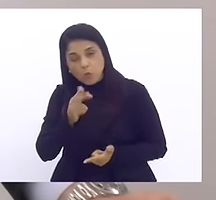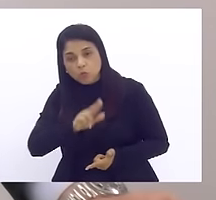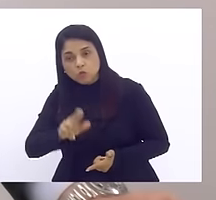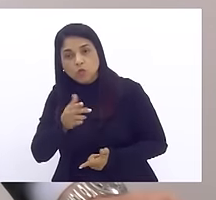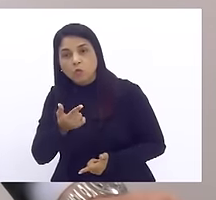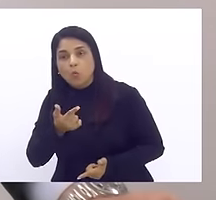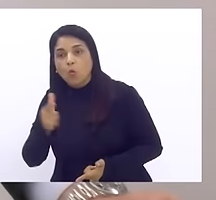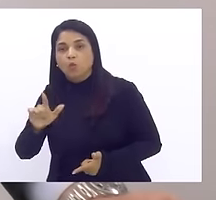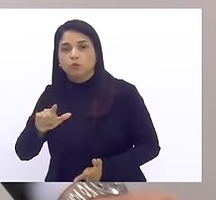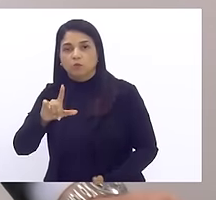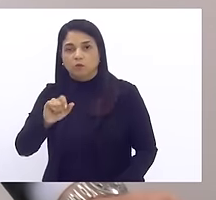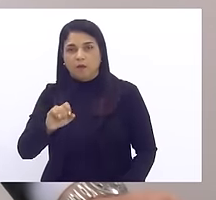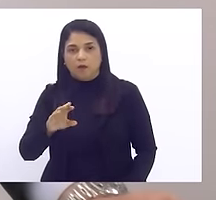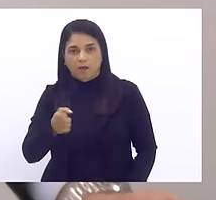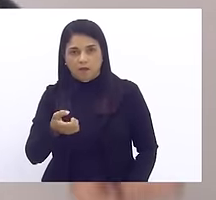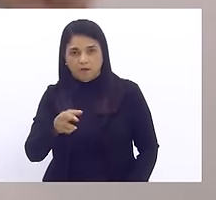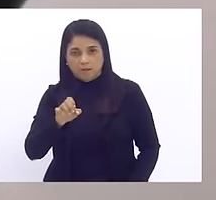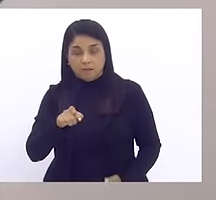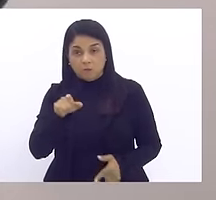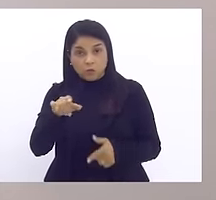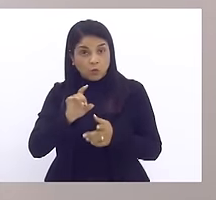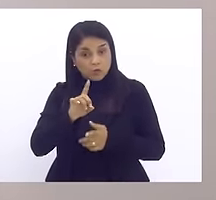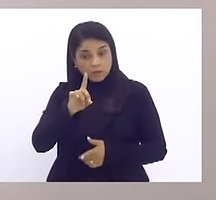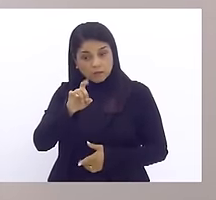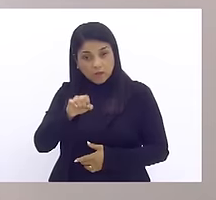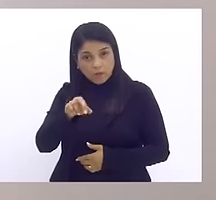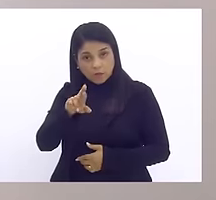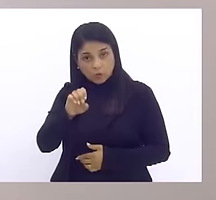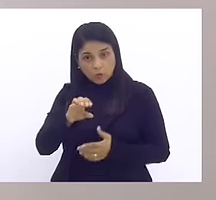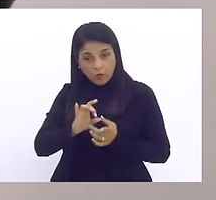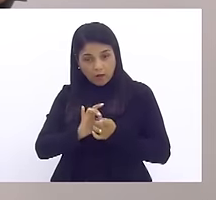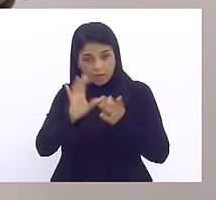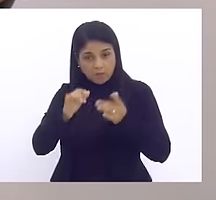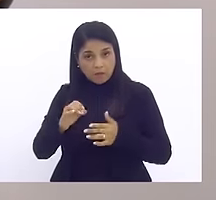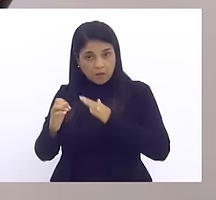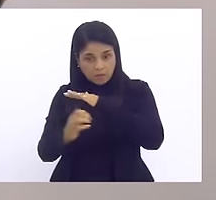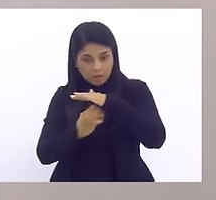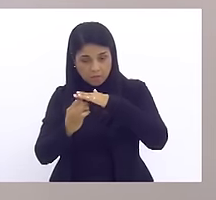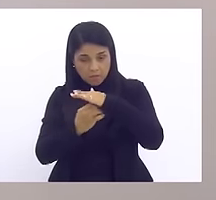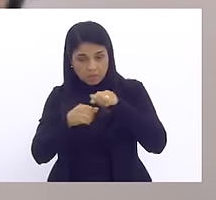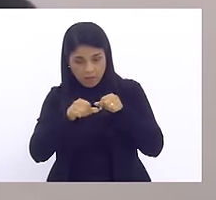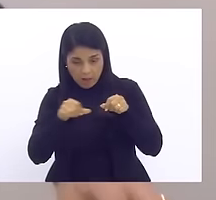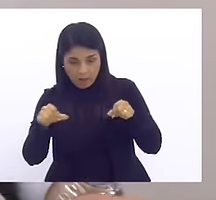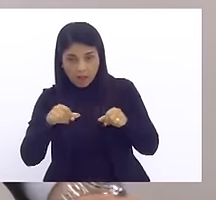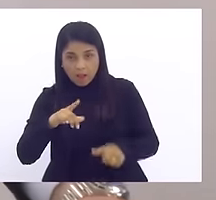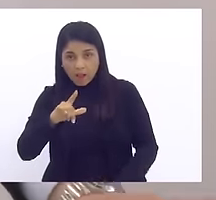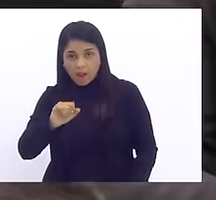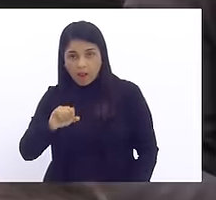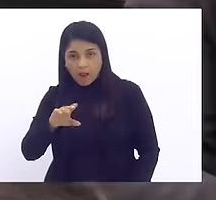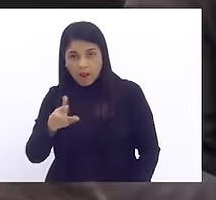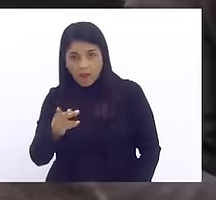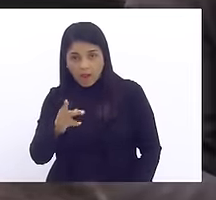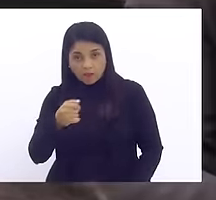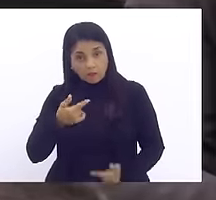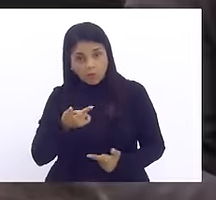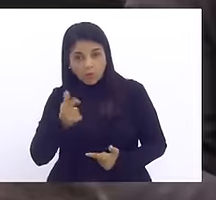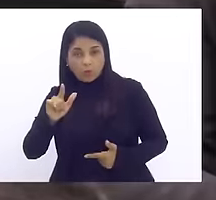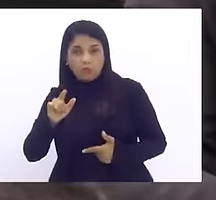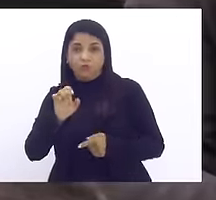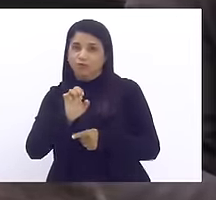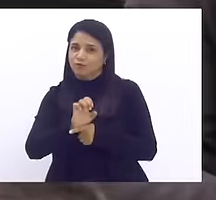Extra oficialmente que uma use um lacre que não seja um lacre do Estado